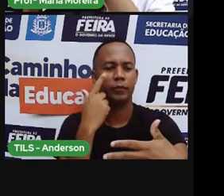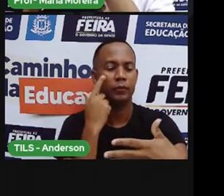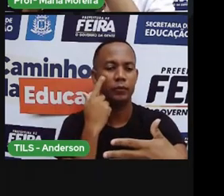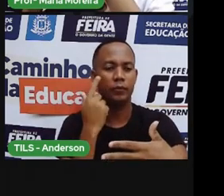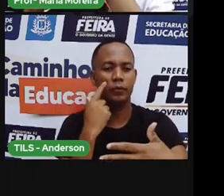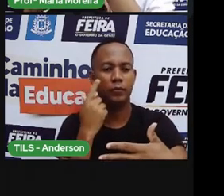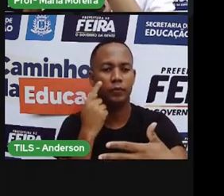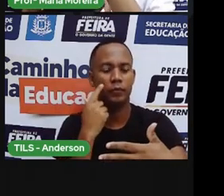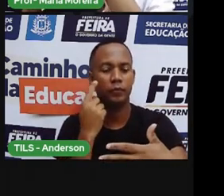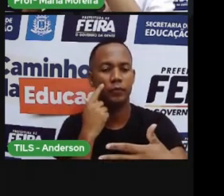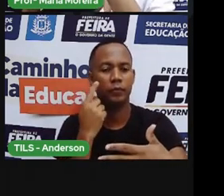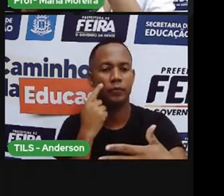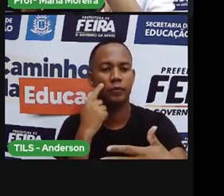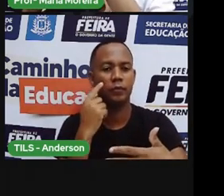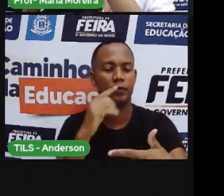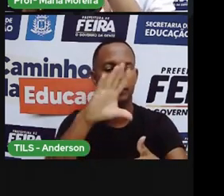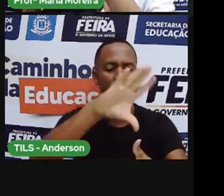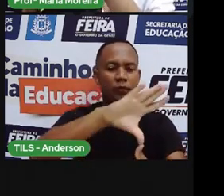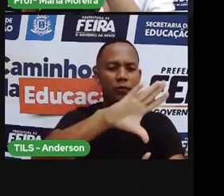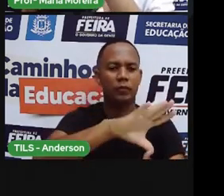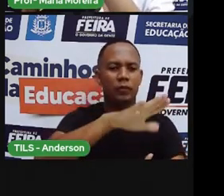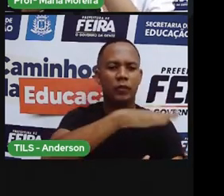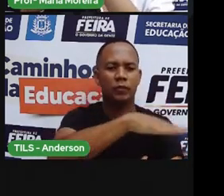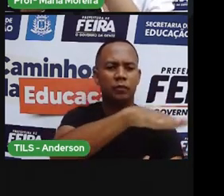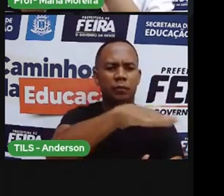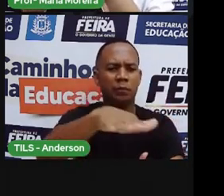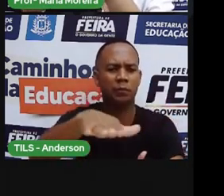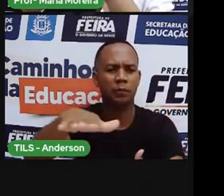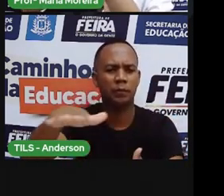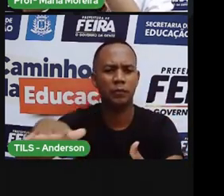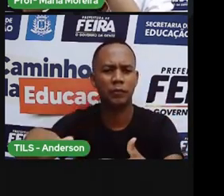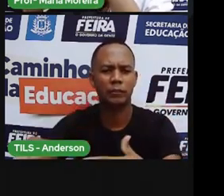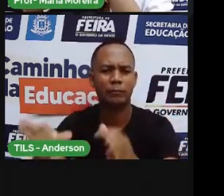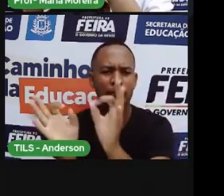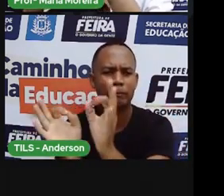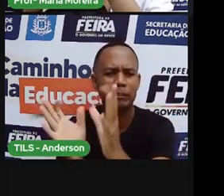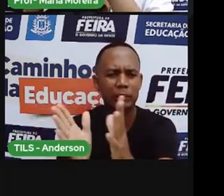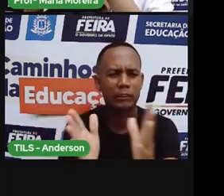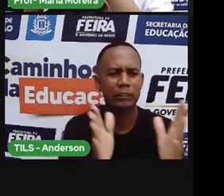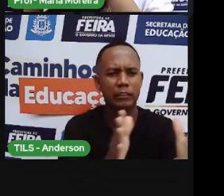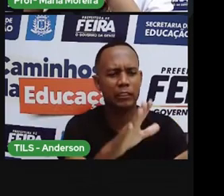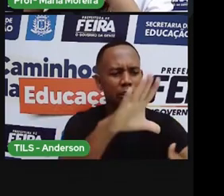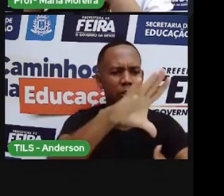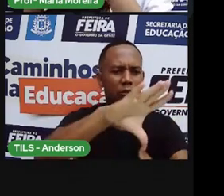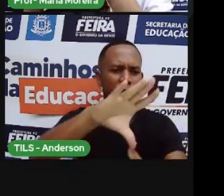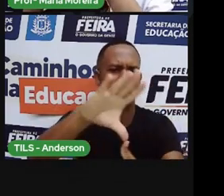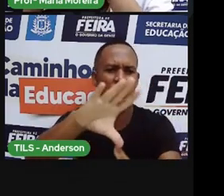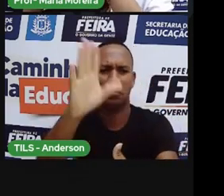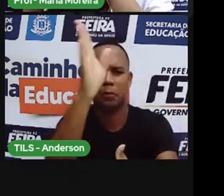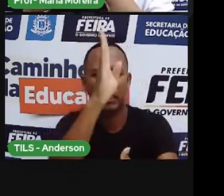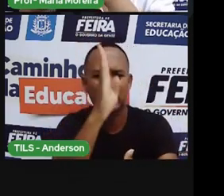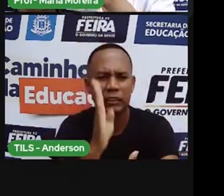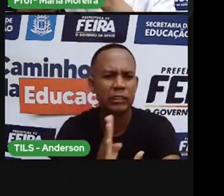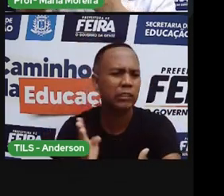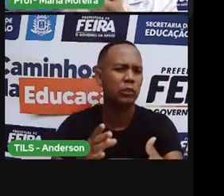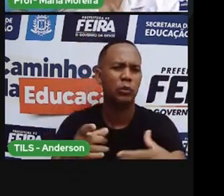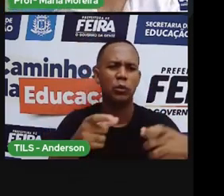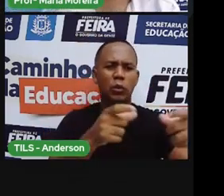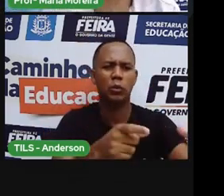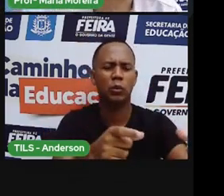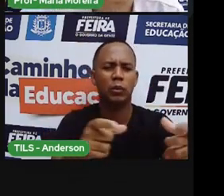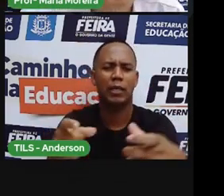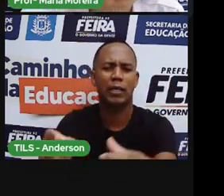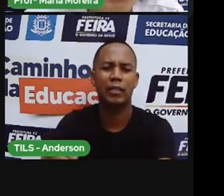representados aqui os continentes, os países, tudo bonitinho aqui, ó. Até que a gente vê o Brasil, tá vendo? Pronto. Mas